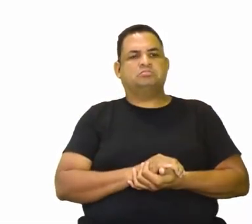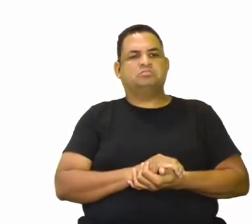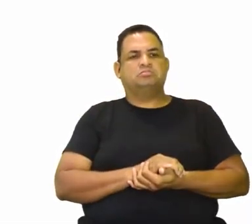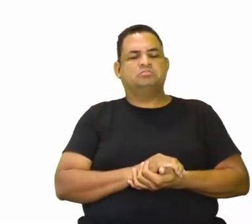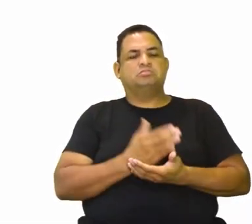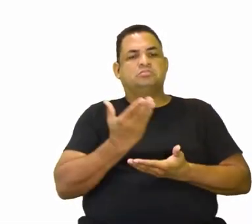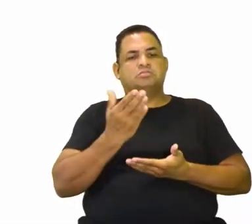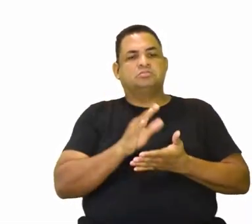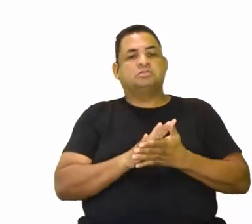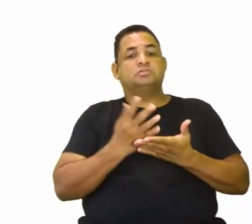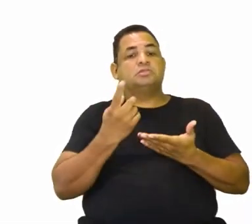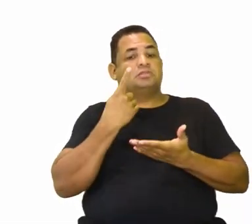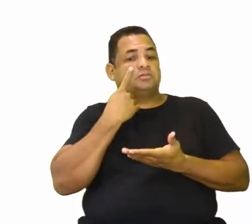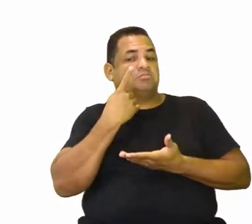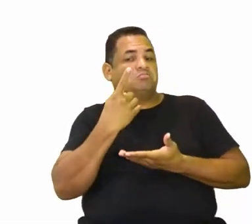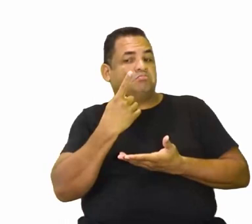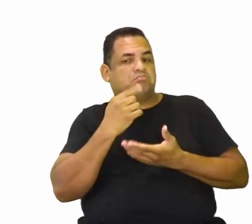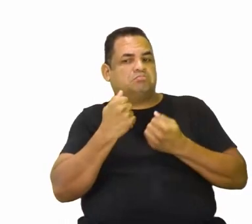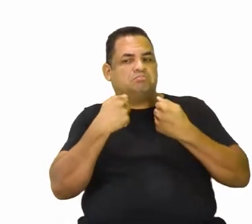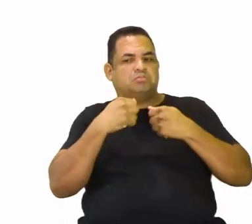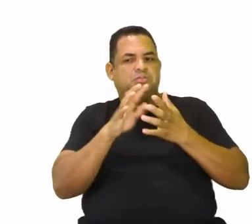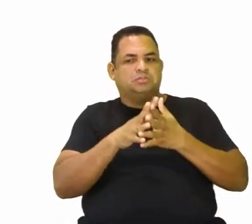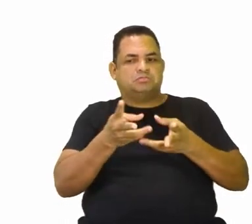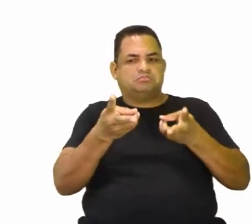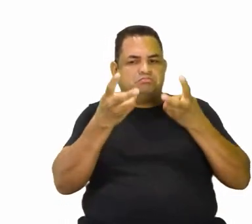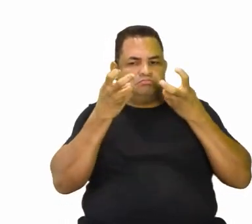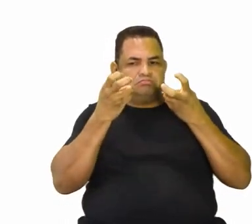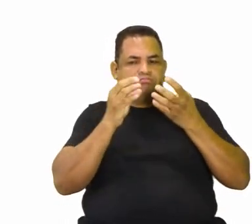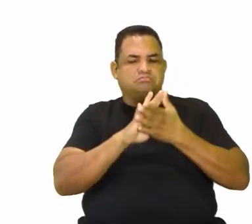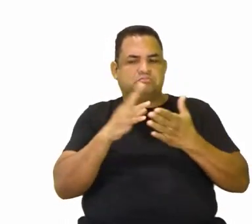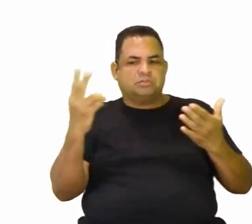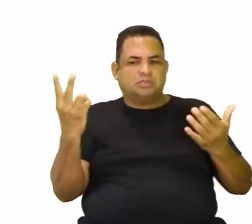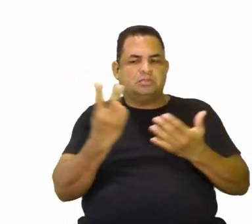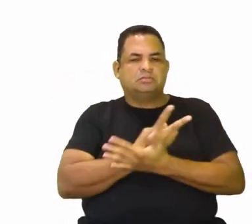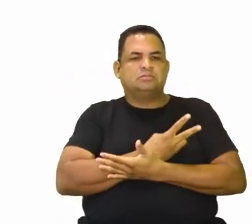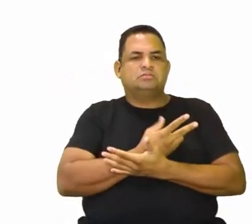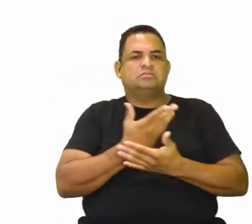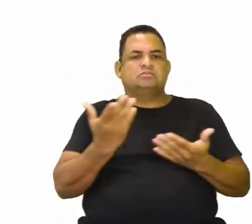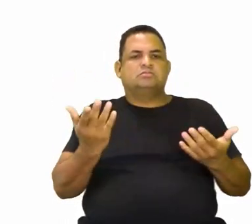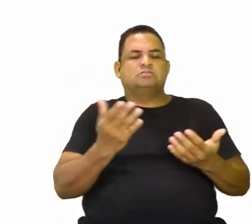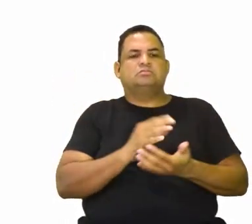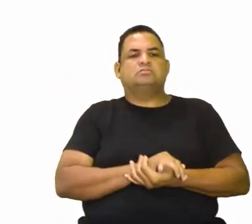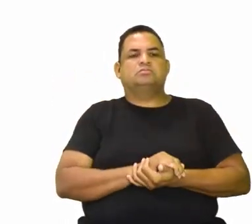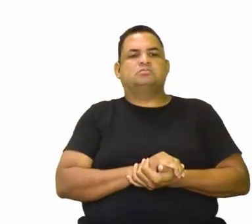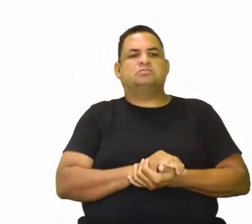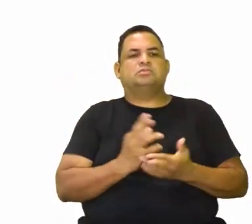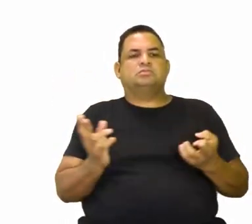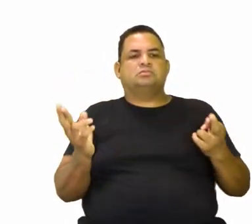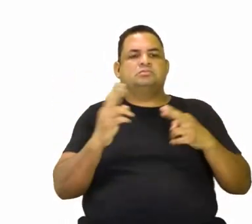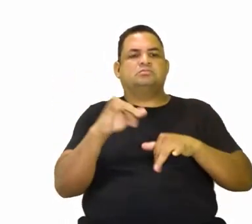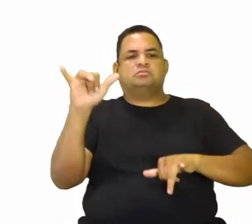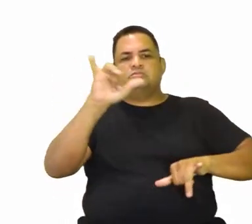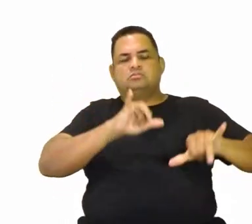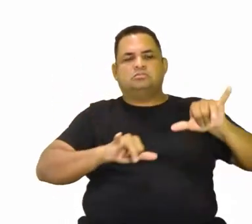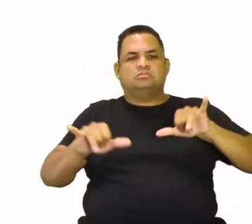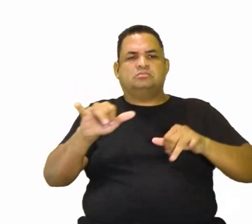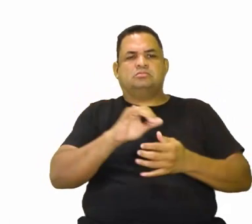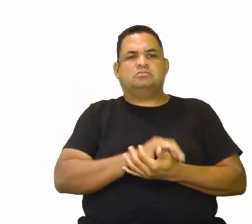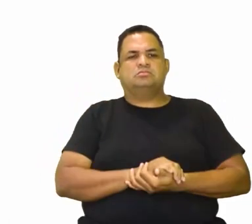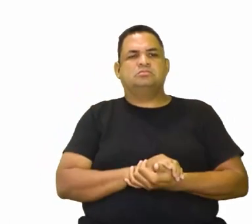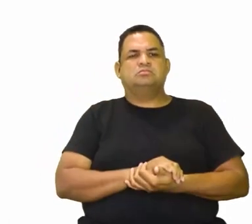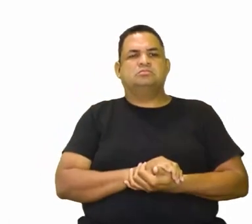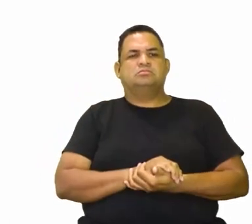os sinais que você pode observar de que ali está ocorrendo uma reação química. Primeira